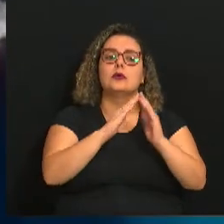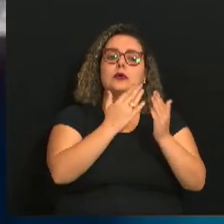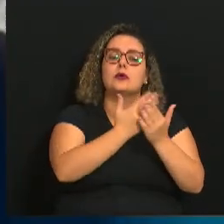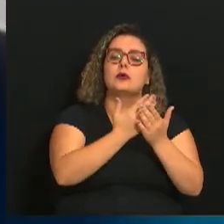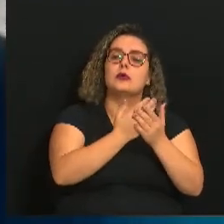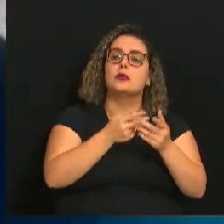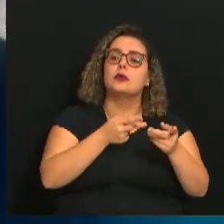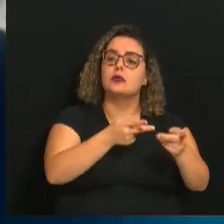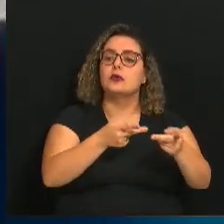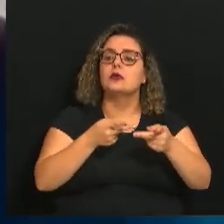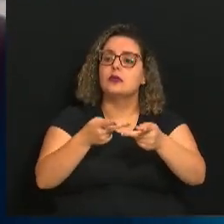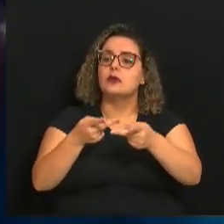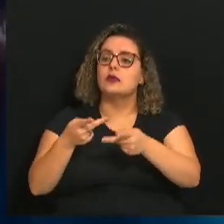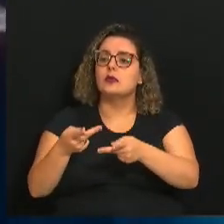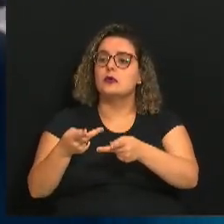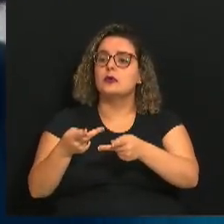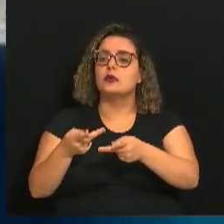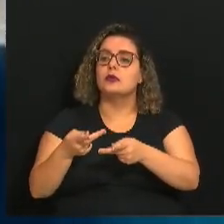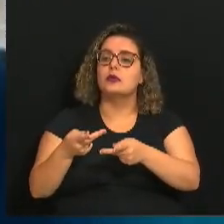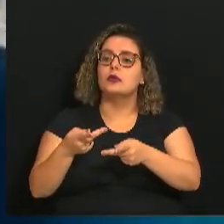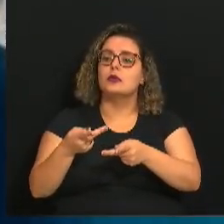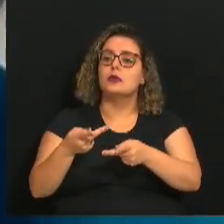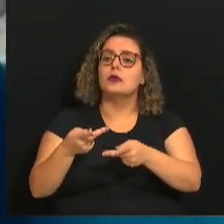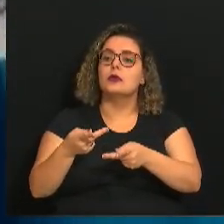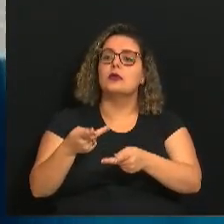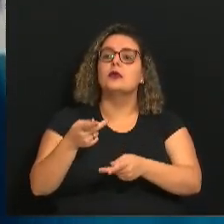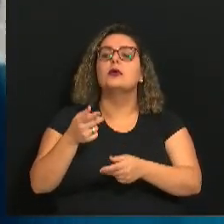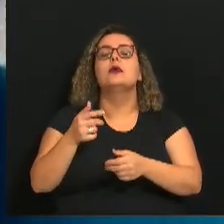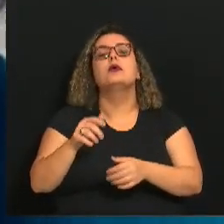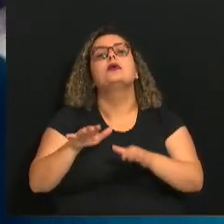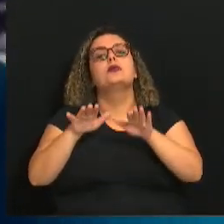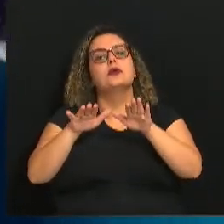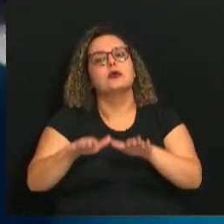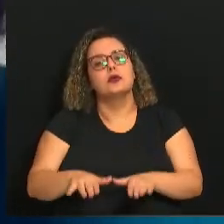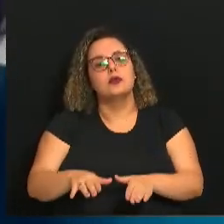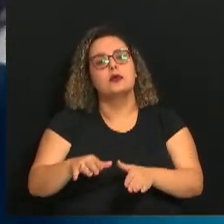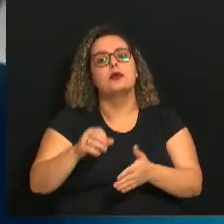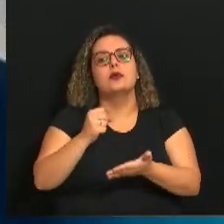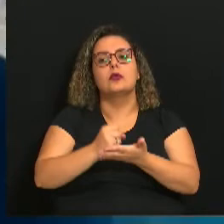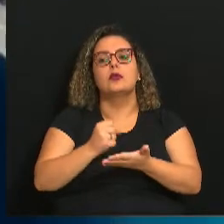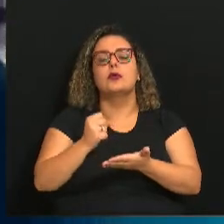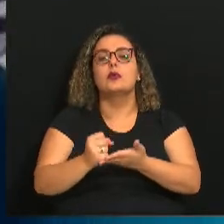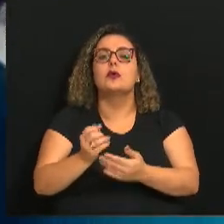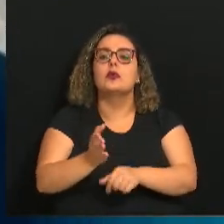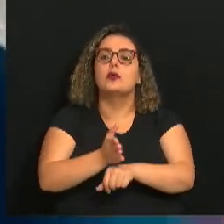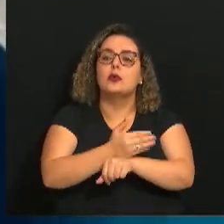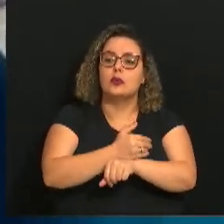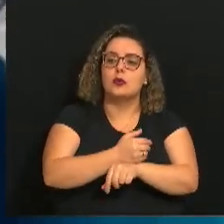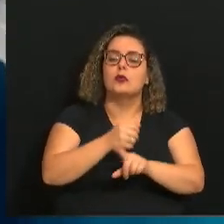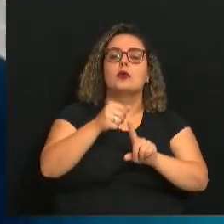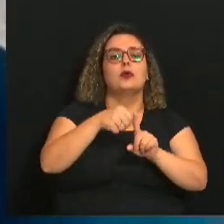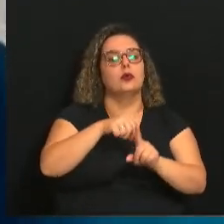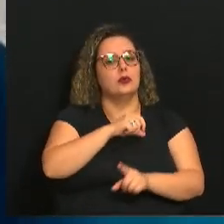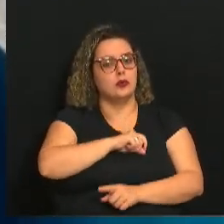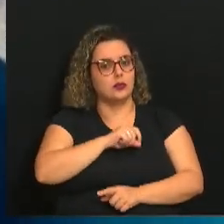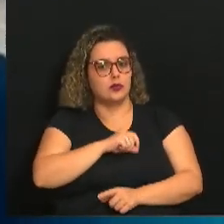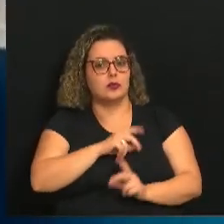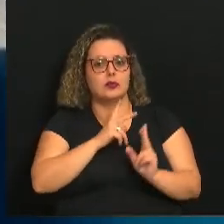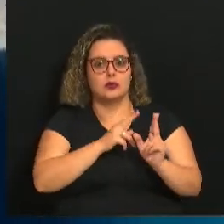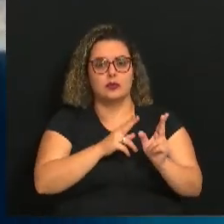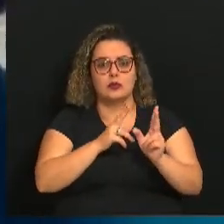e falando que não, que eles iriam manter os termos do contrato anterior. Seria o mesmo salário, a mesma